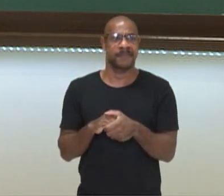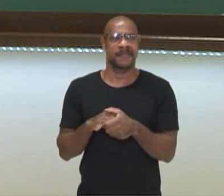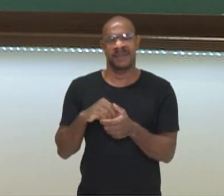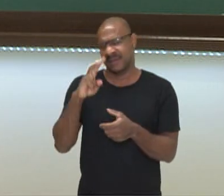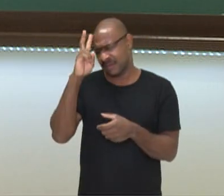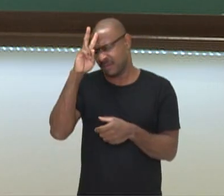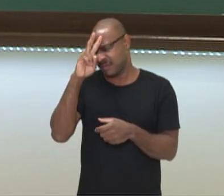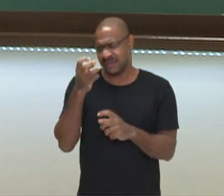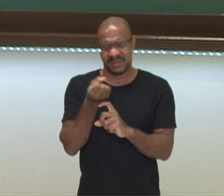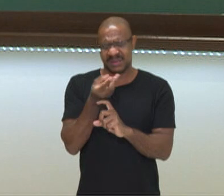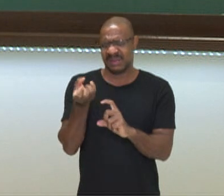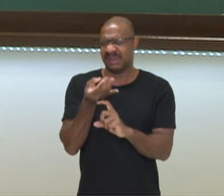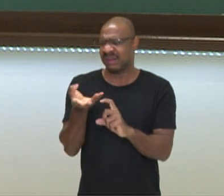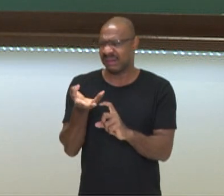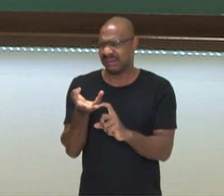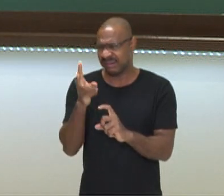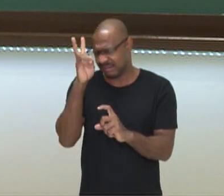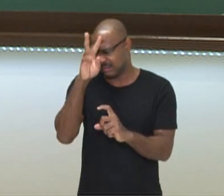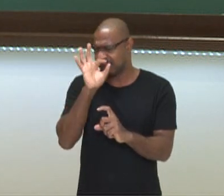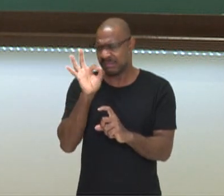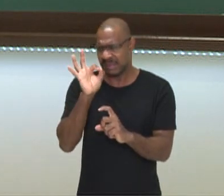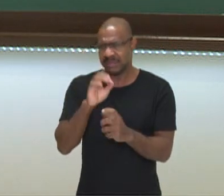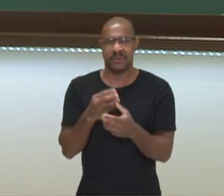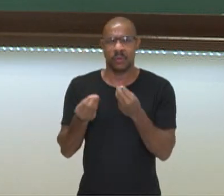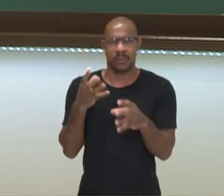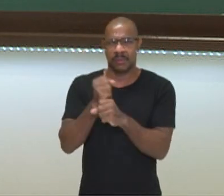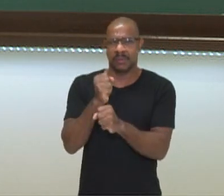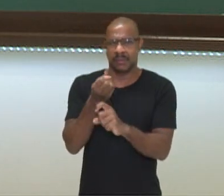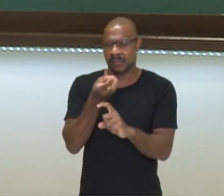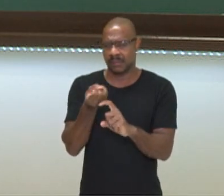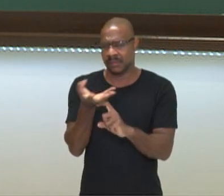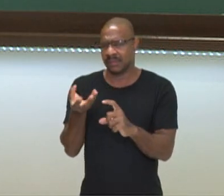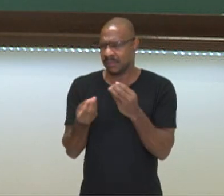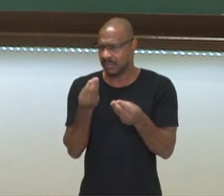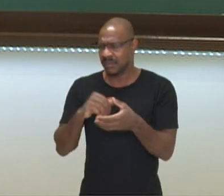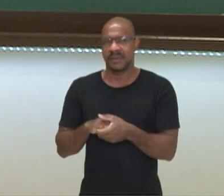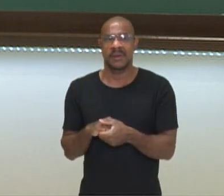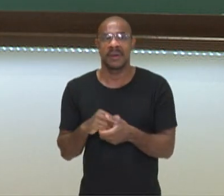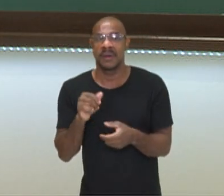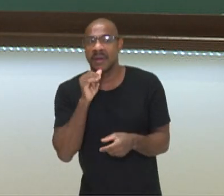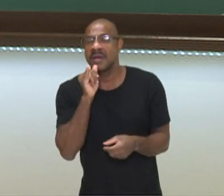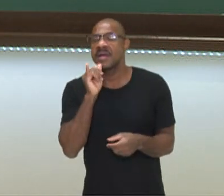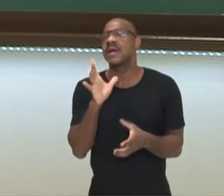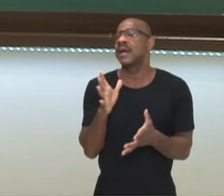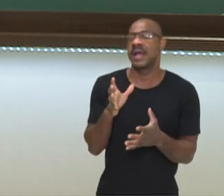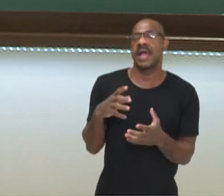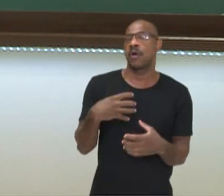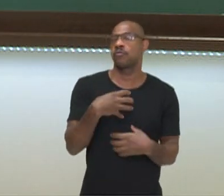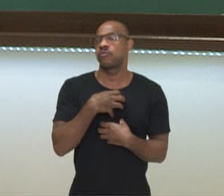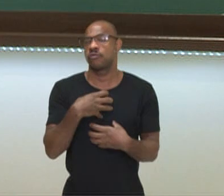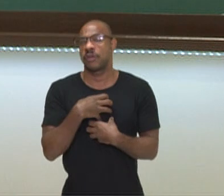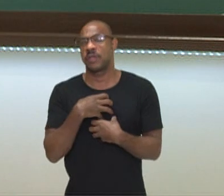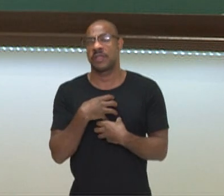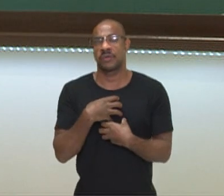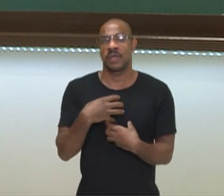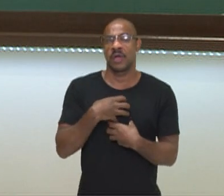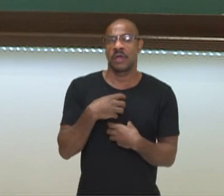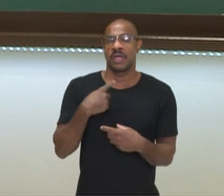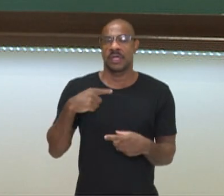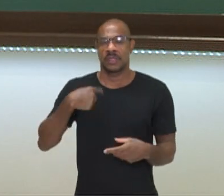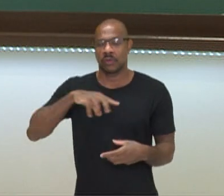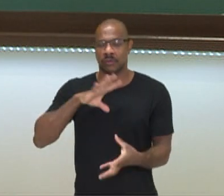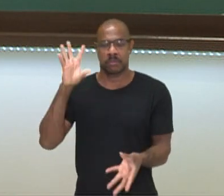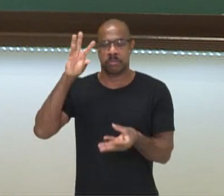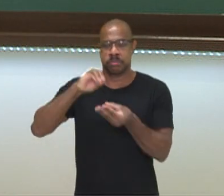que é potenciação? Vamos fazer uma retomadinha aqui, ó. Potenciação, ele é uma forma da gente resumir